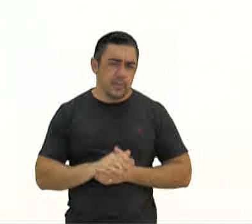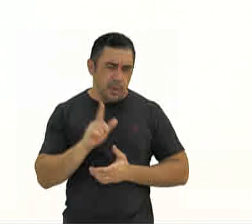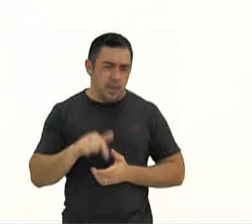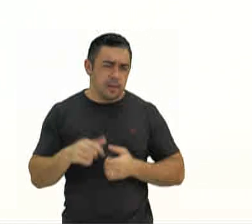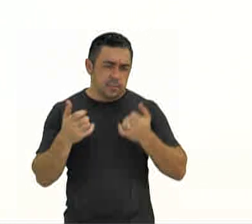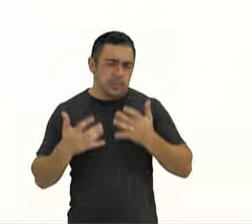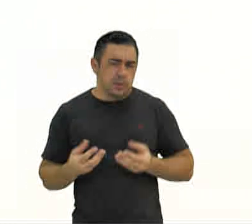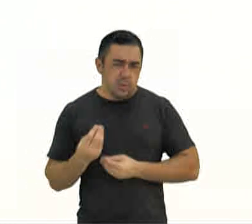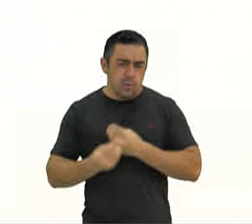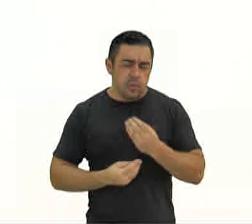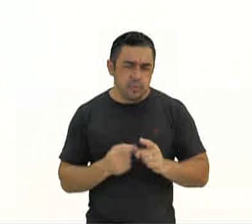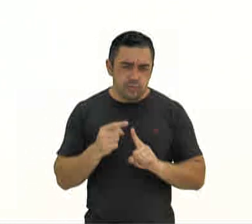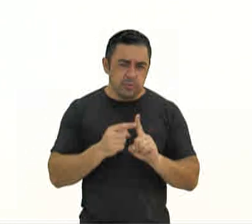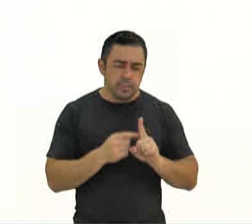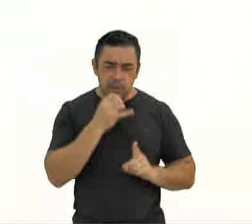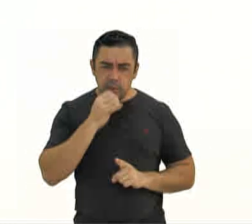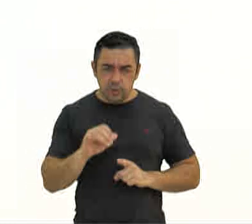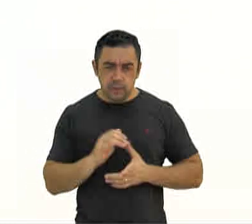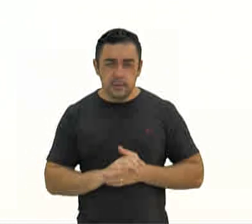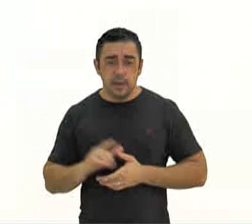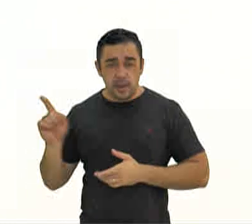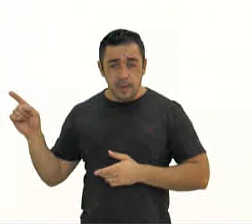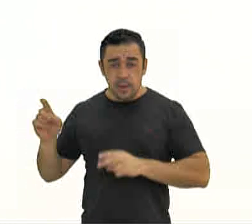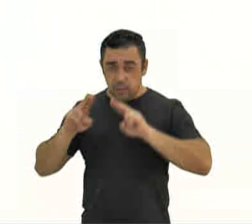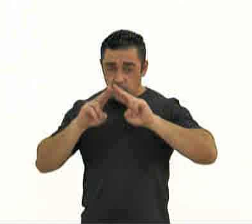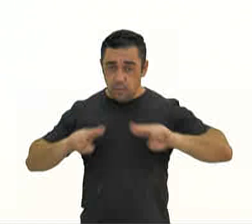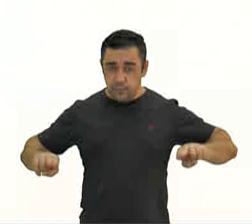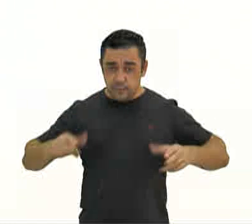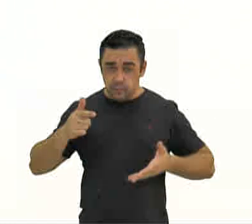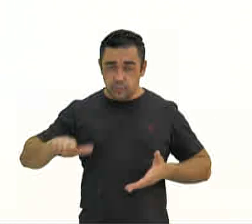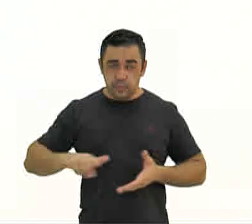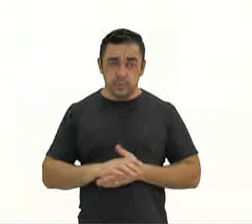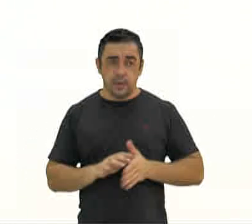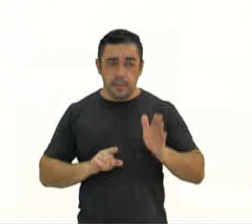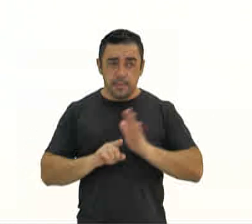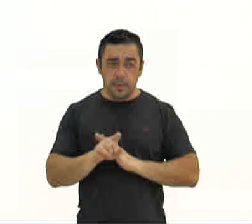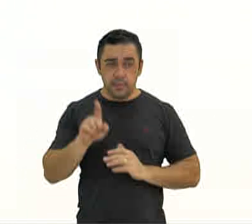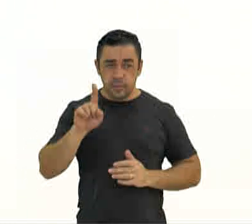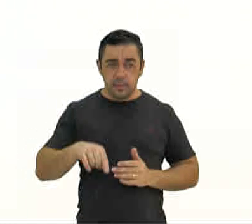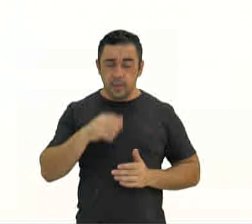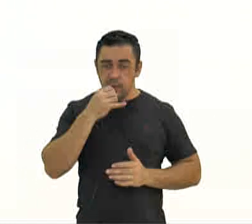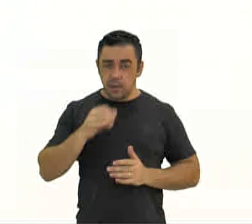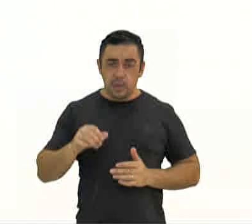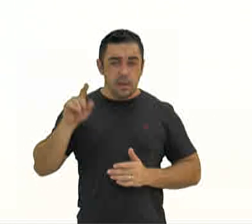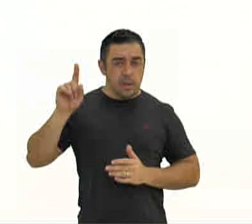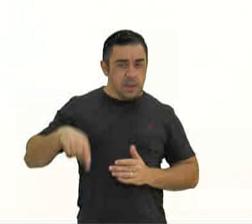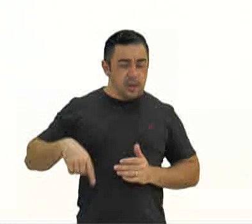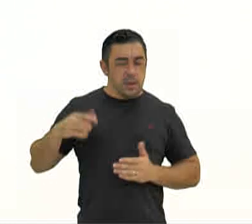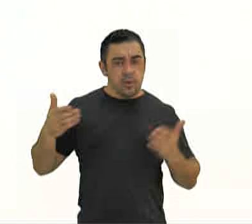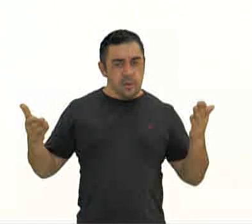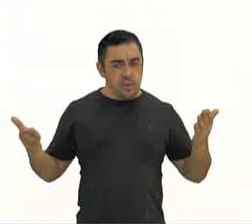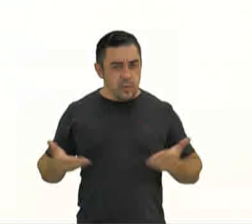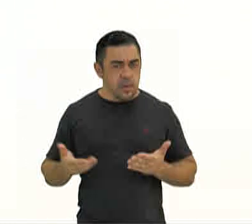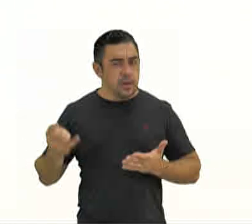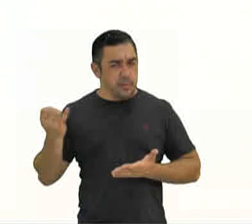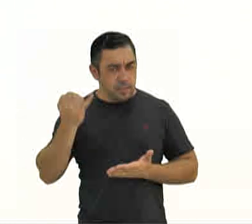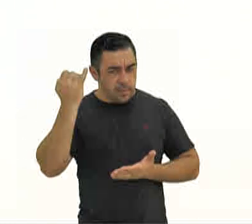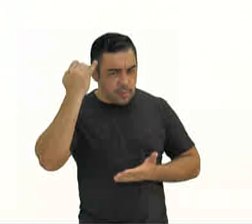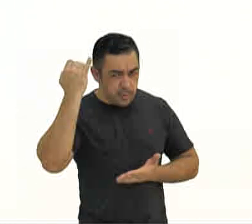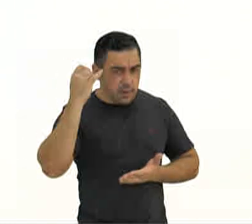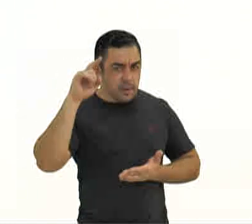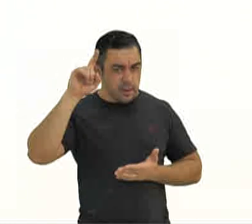matriz energética. Então, da Universidade de Santa Catarina. A questão energética, nos dias atuais, tem